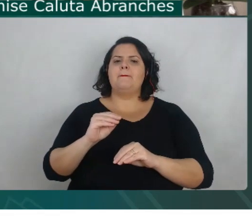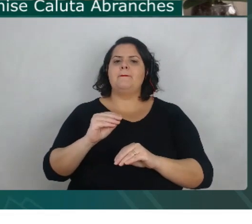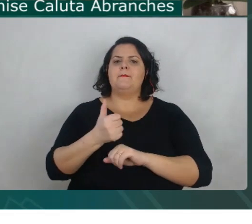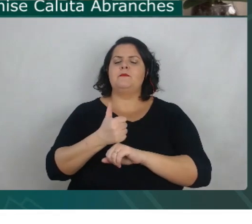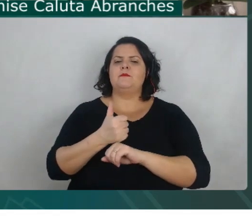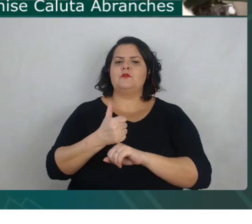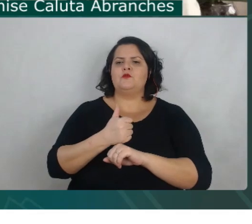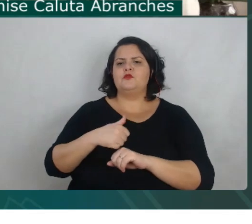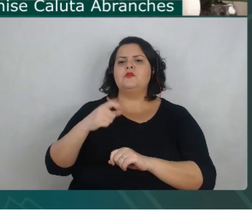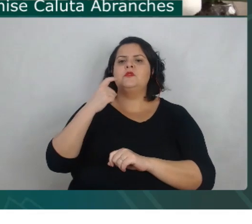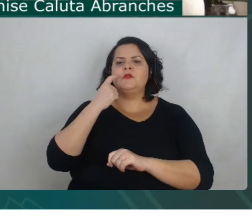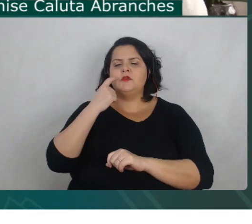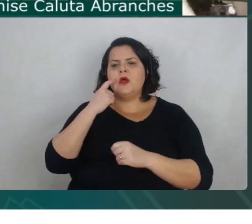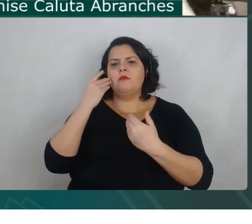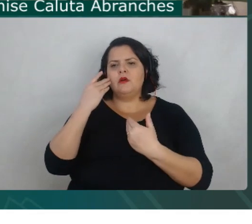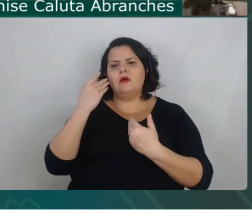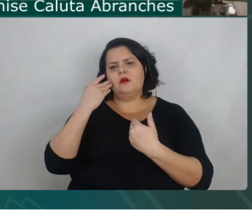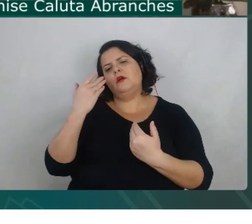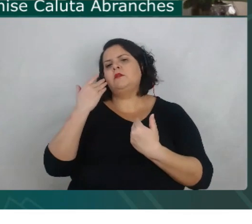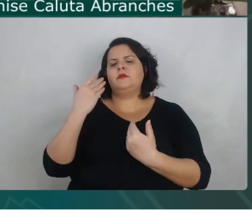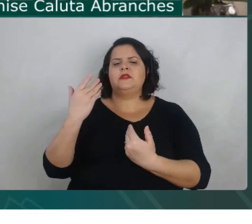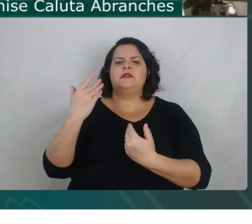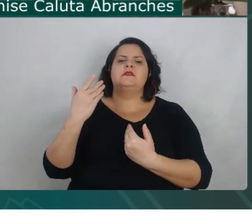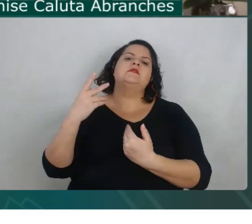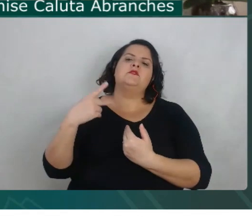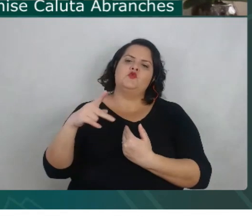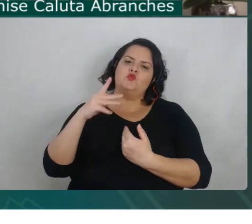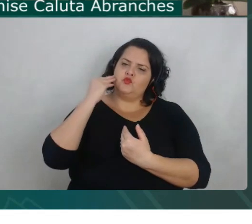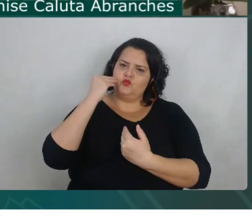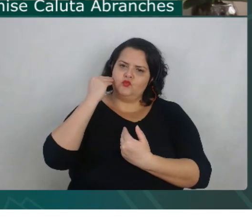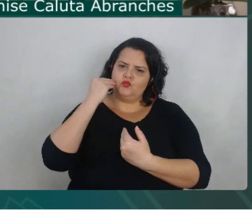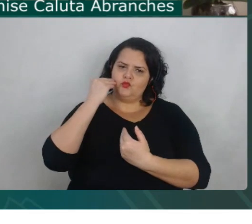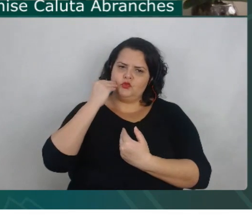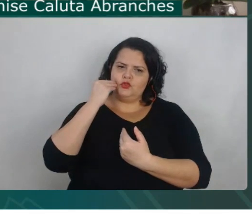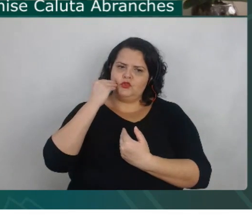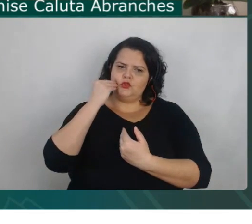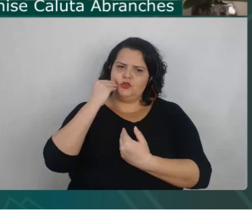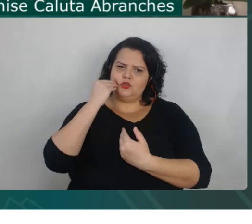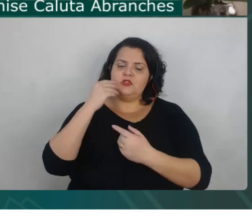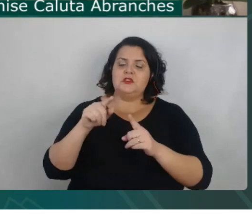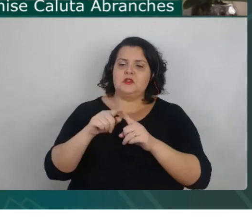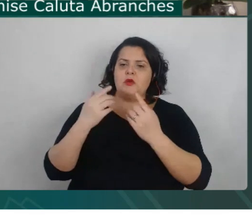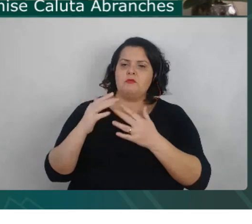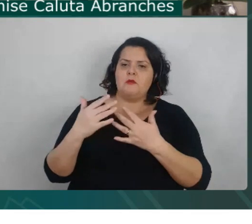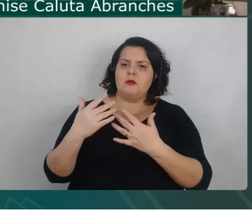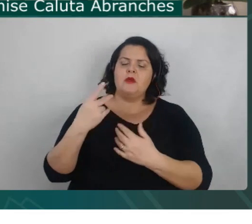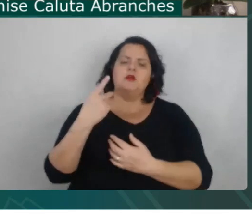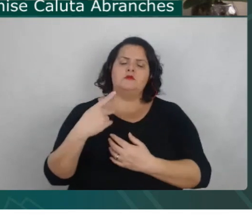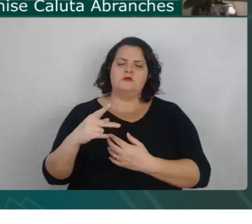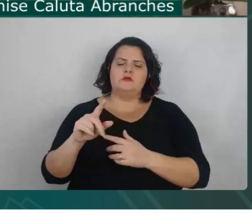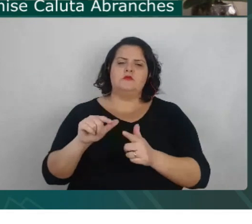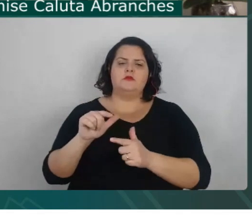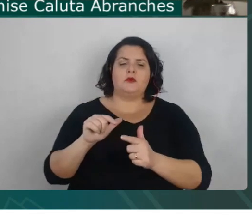muitos agradecimentos pela sua experiência e reconhecimento, além